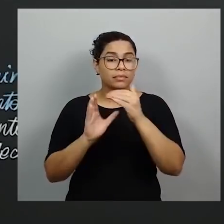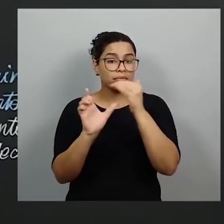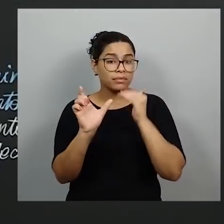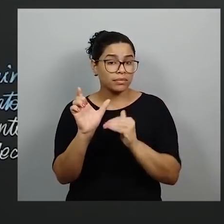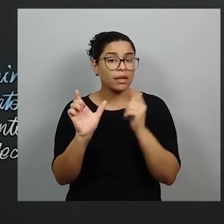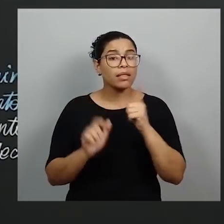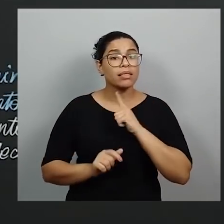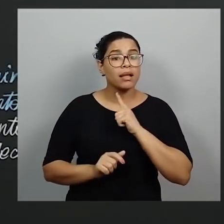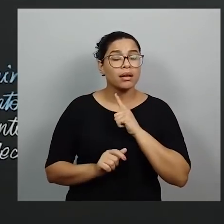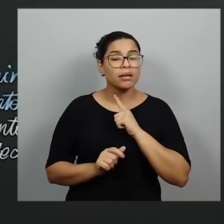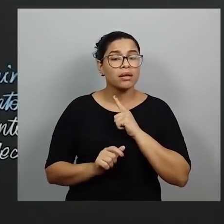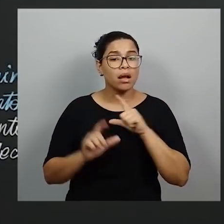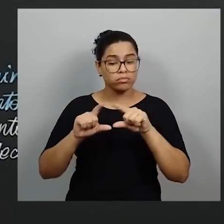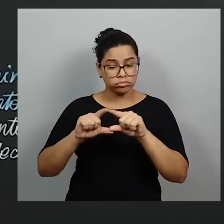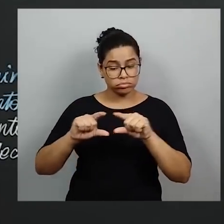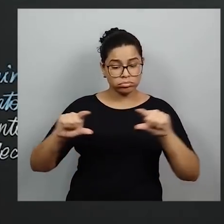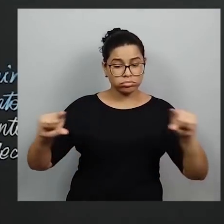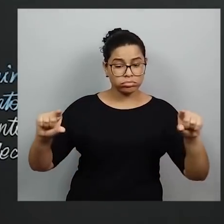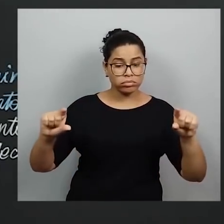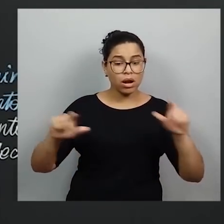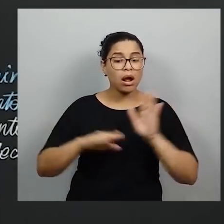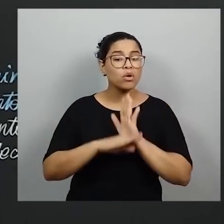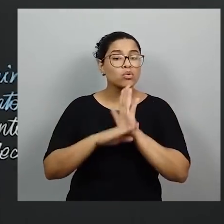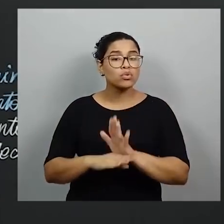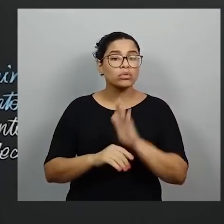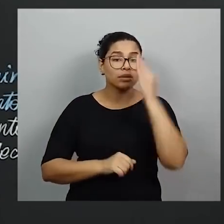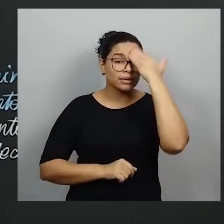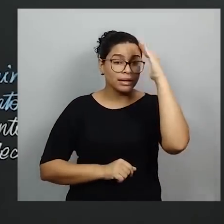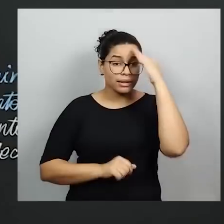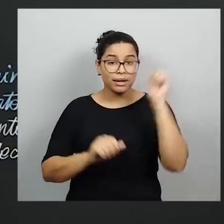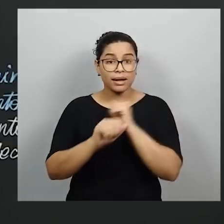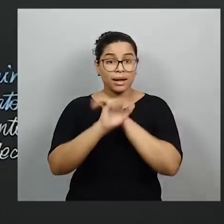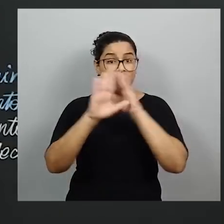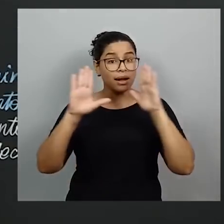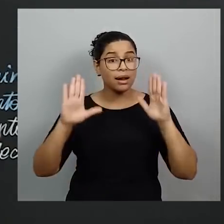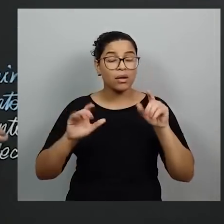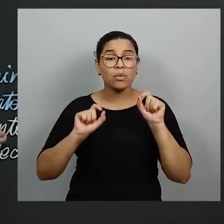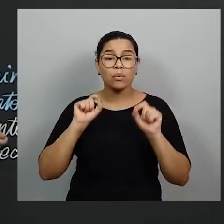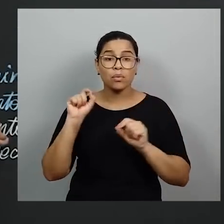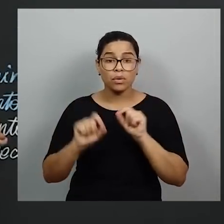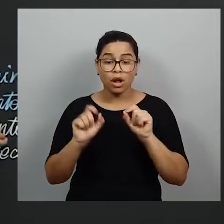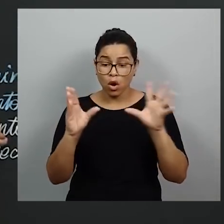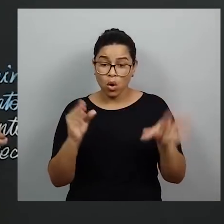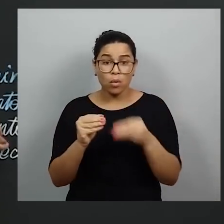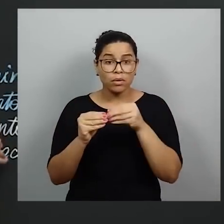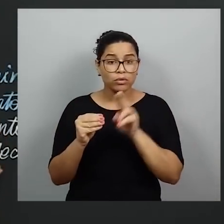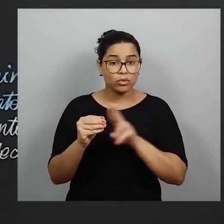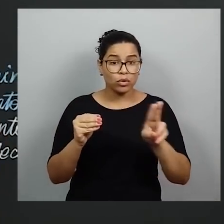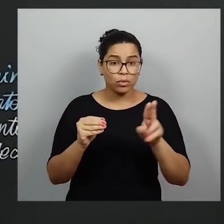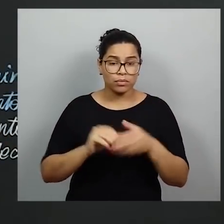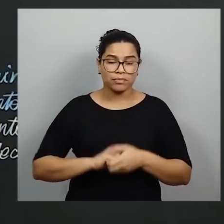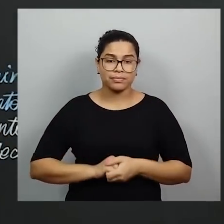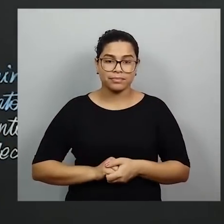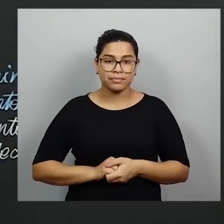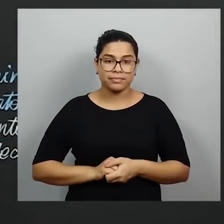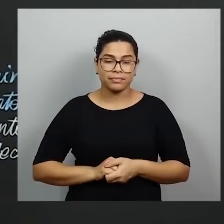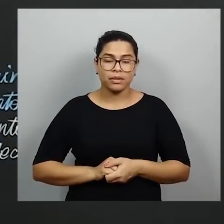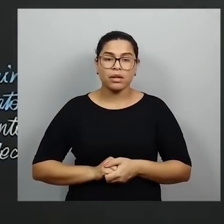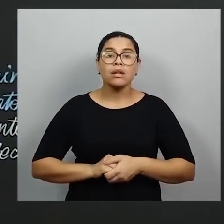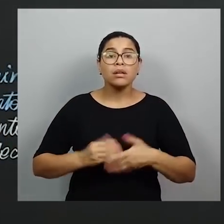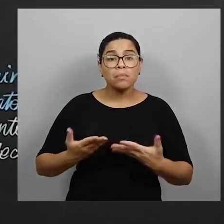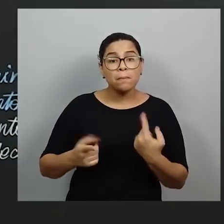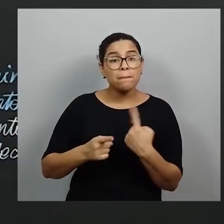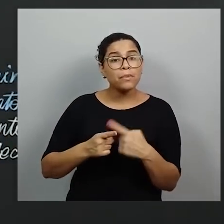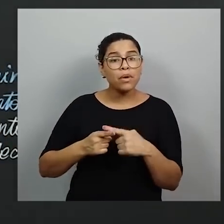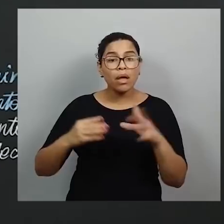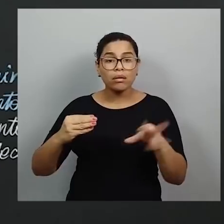construção que me ajuda a reconhecer em cima que se trata de um complemento nominal. Por quê? Porque completa um nome e não um